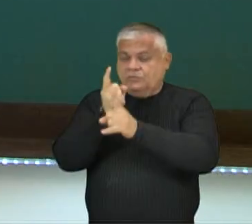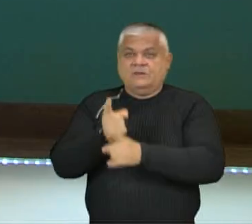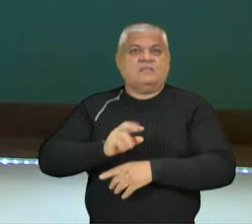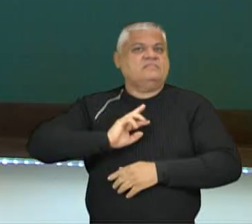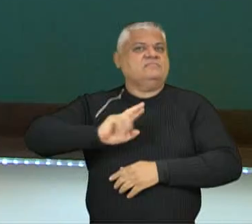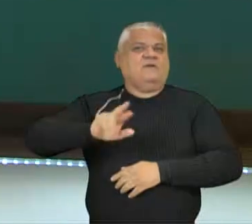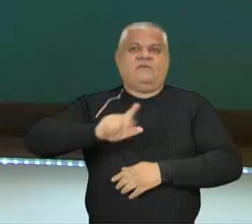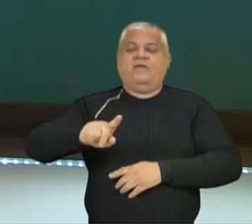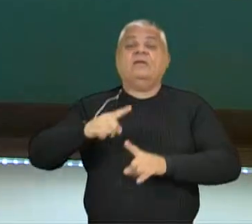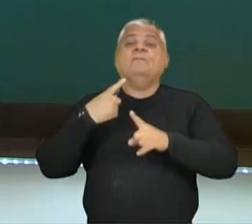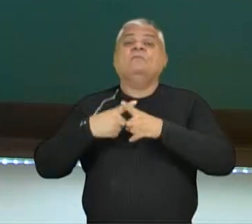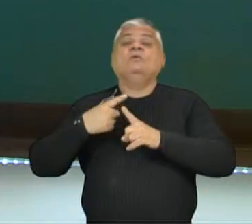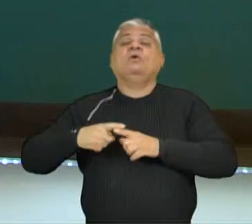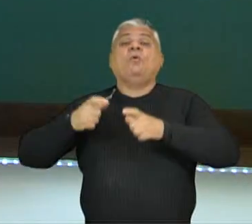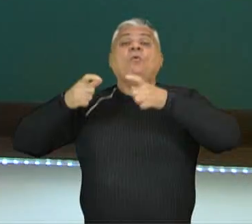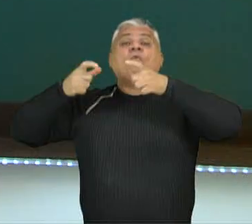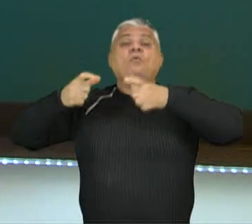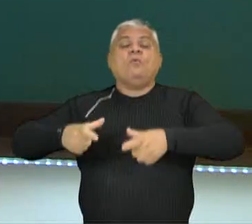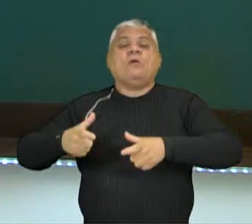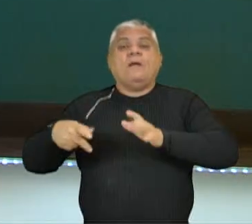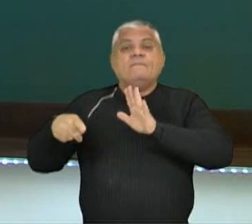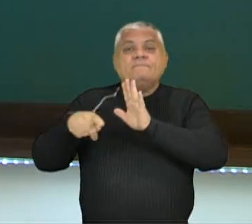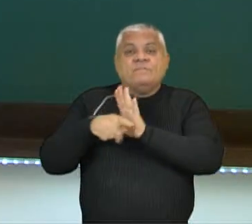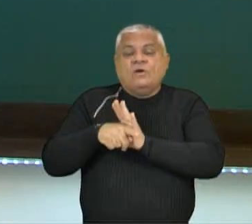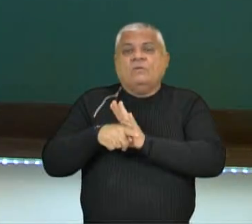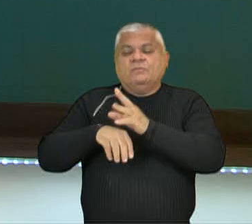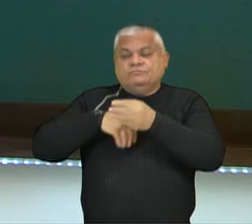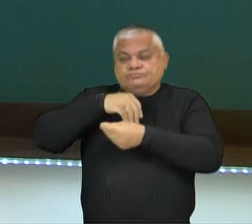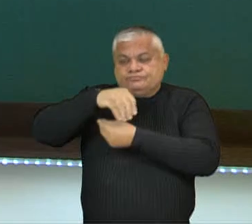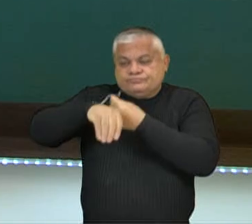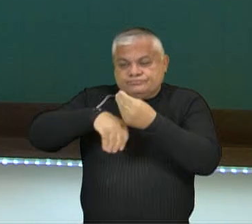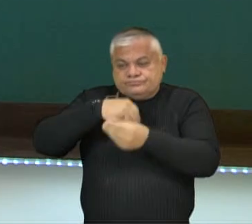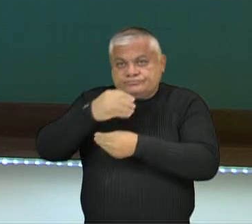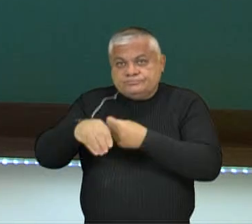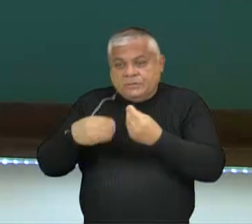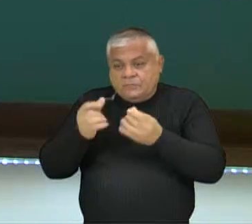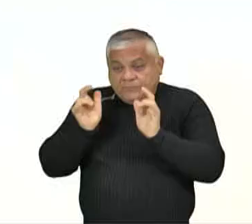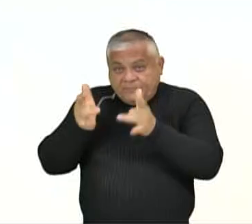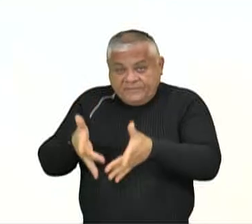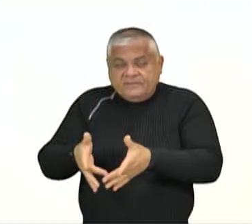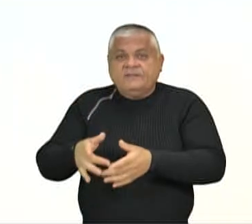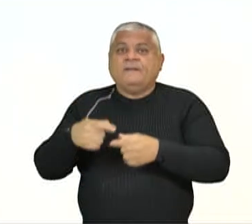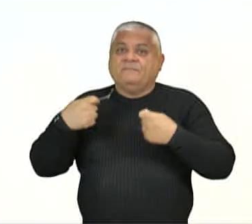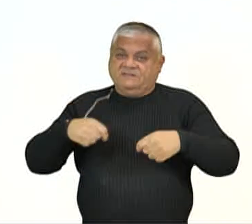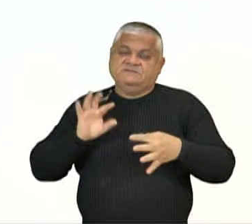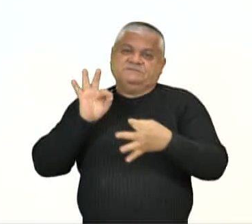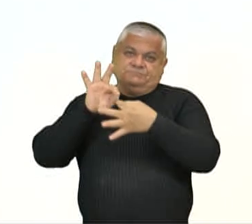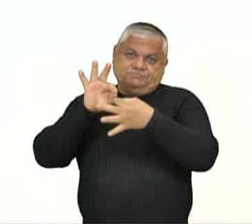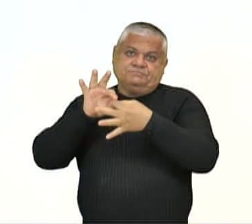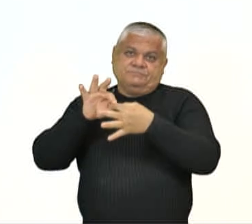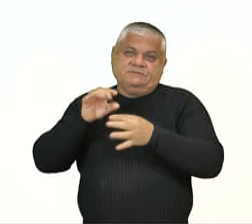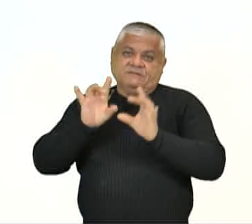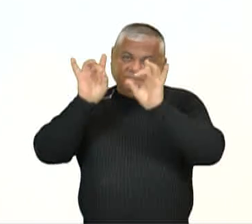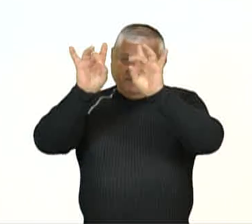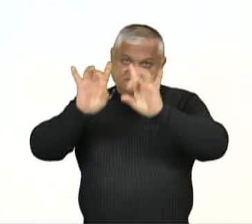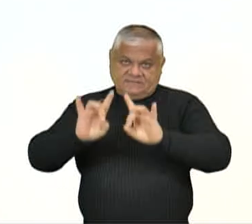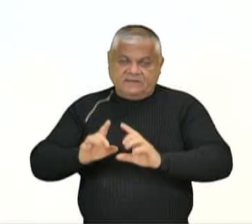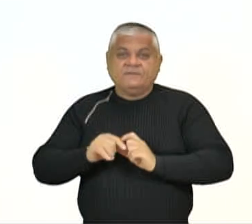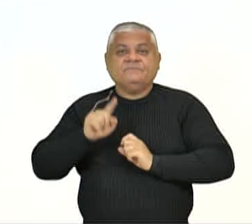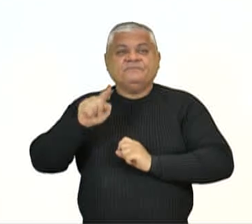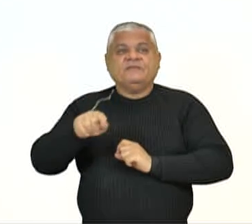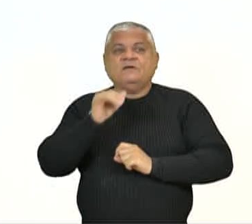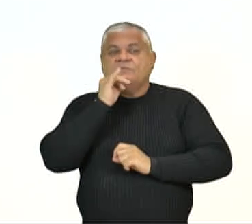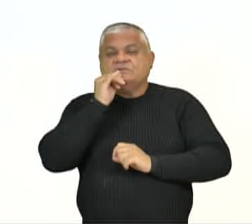as condições ambientais para que um fóssil seja formado é muito específico, tá? Então, essa característica que a gente chama